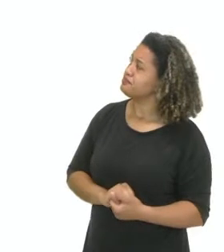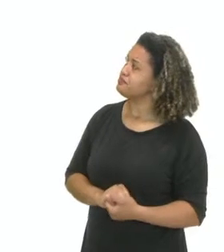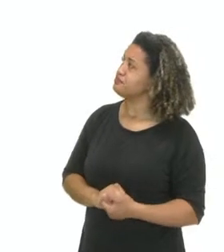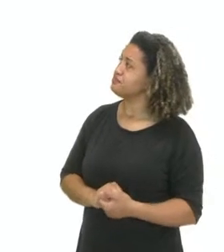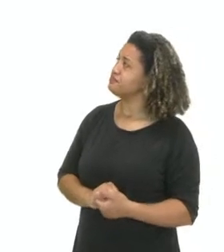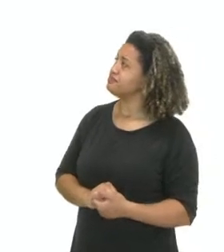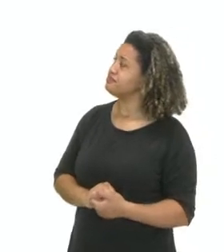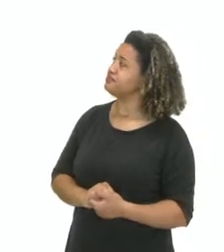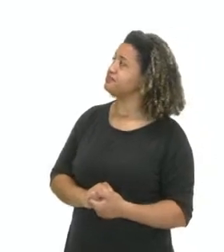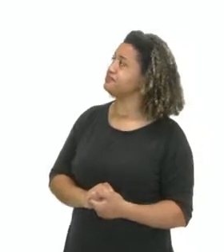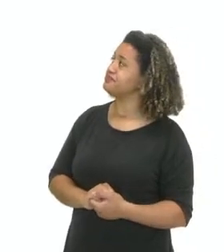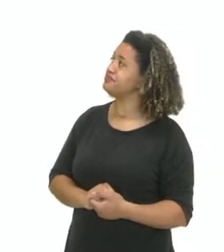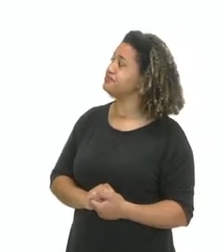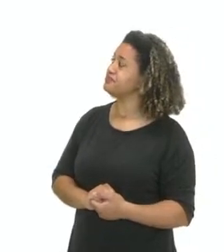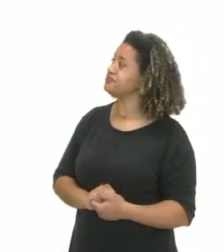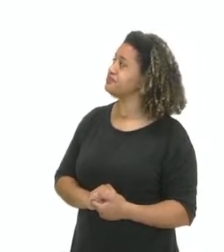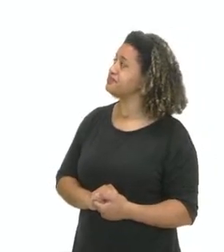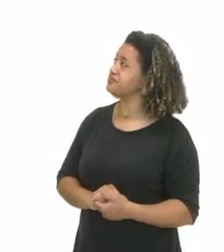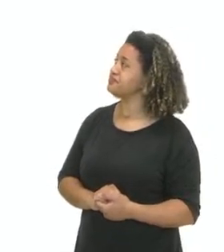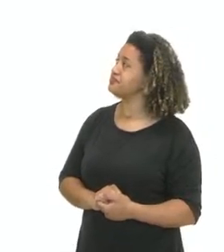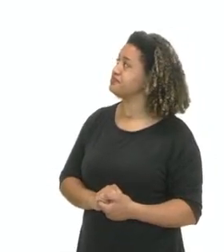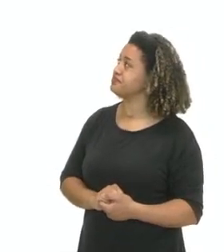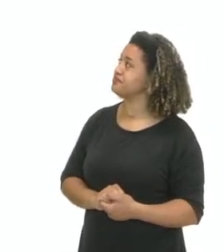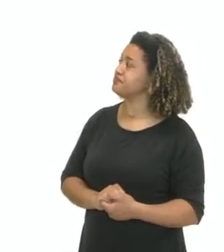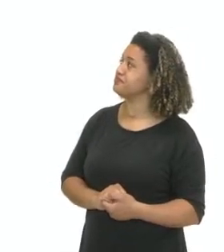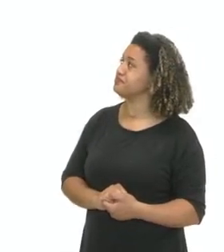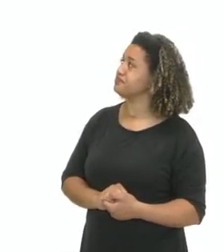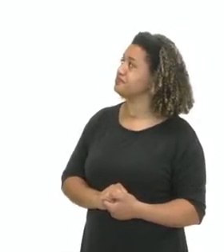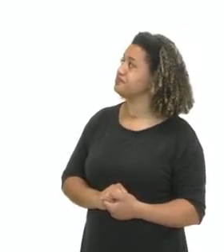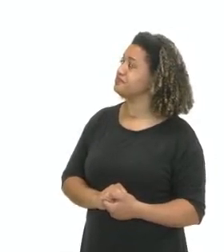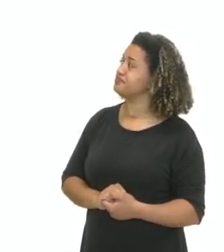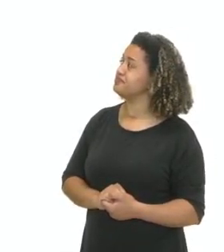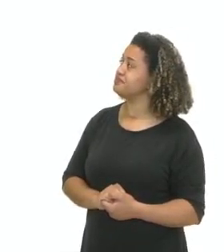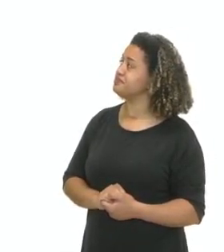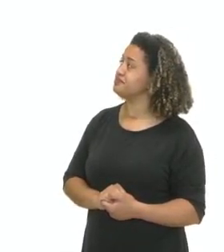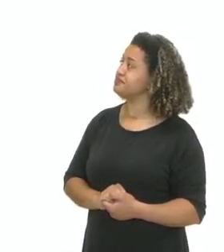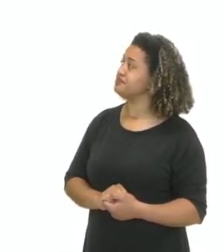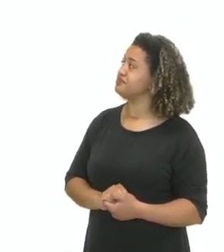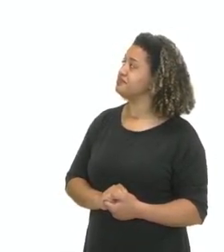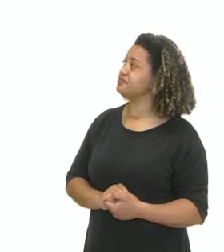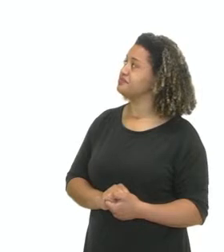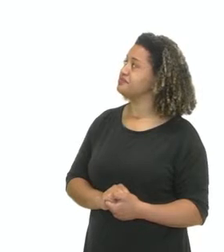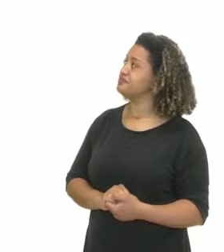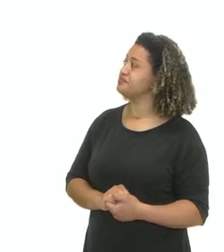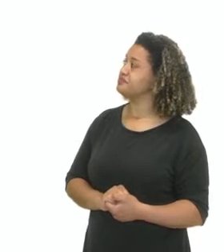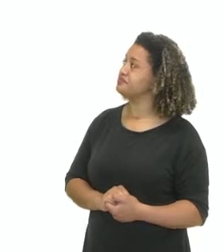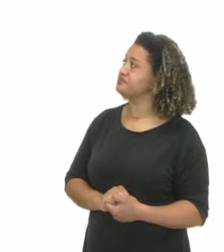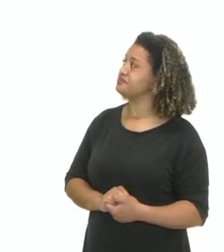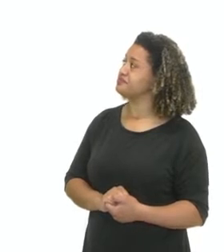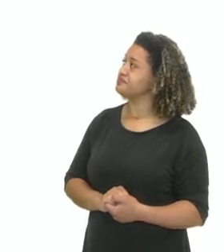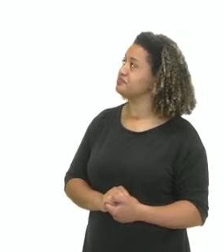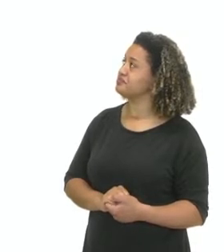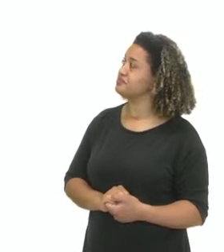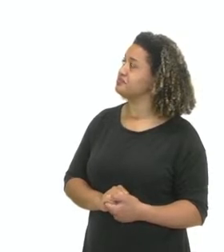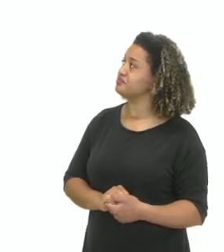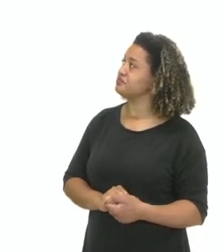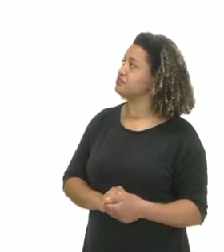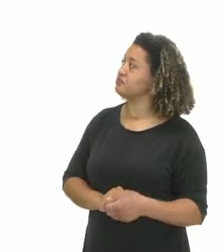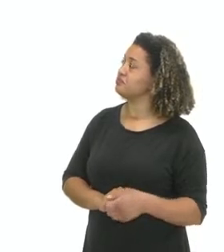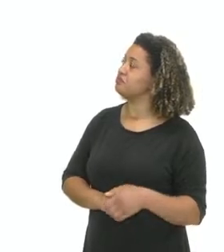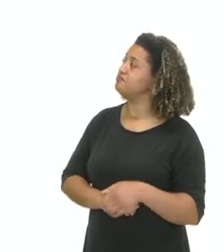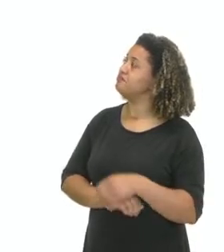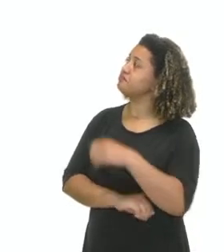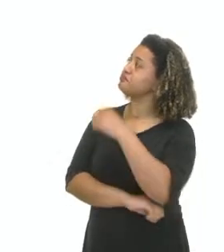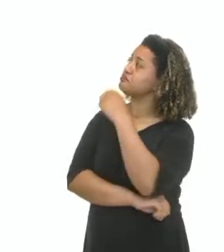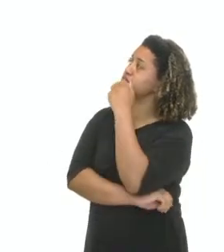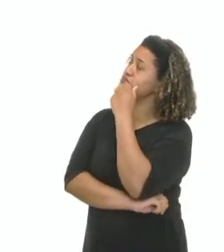correram como melhores. Bem considerando a atualidade, é a mesma em todas as datas. Feita a compreensão dos desejos